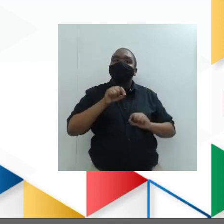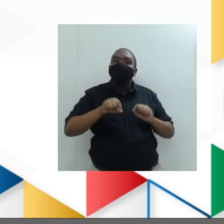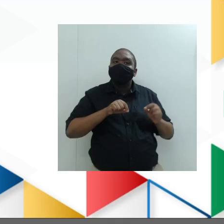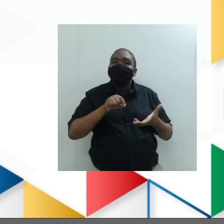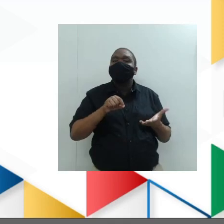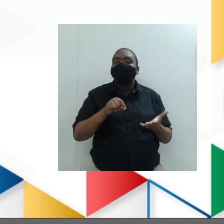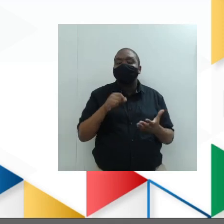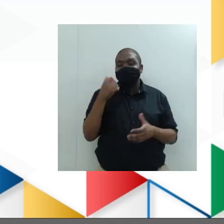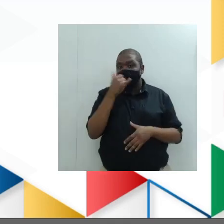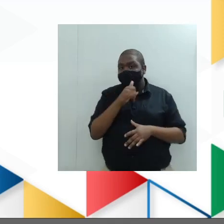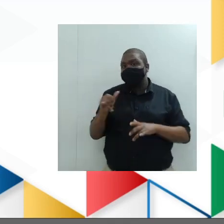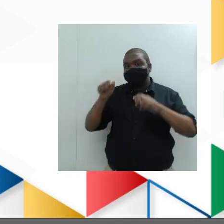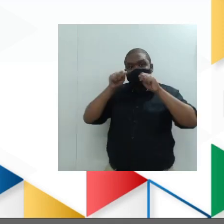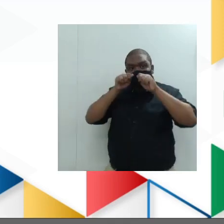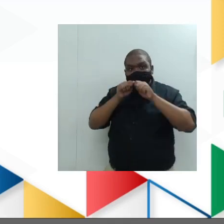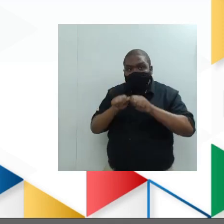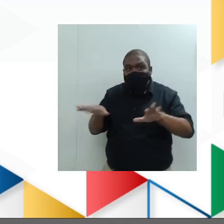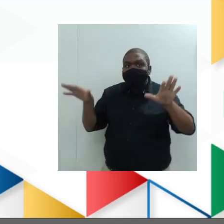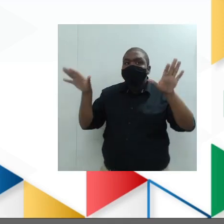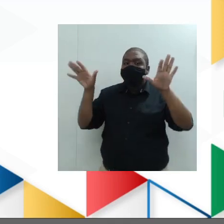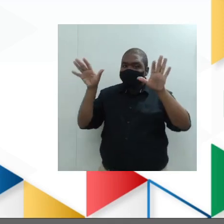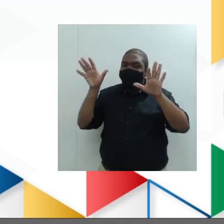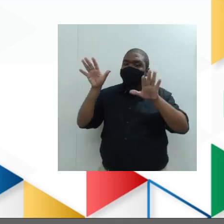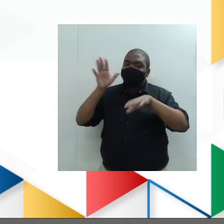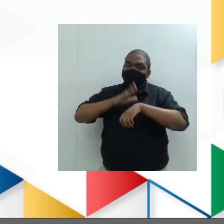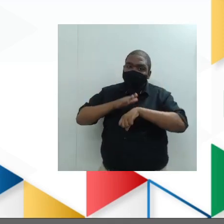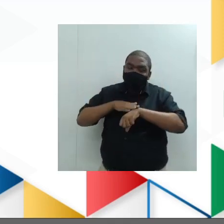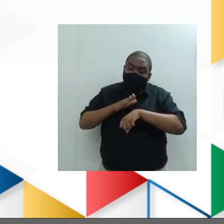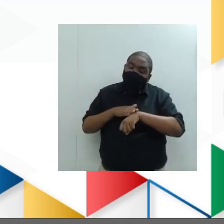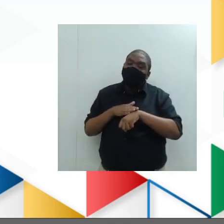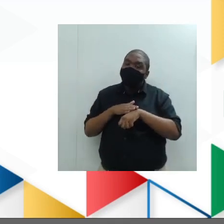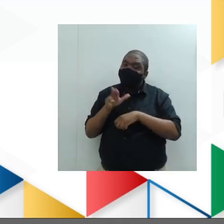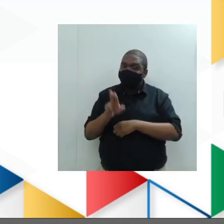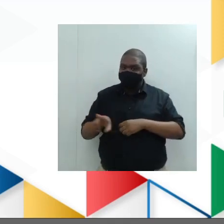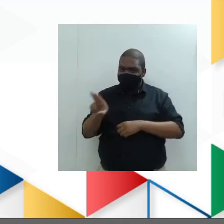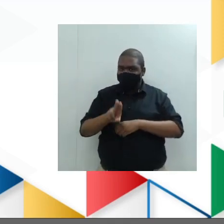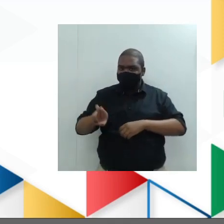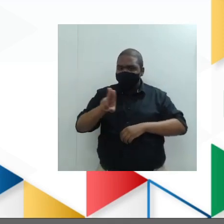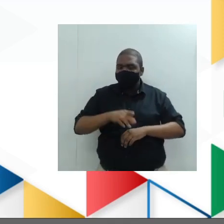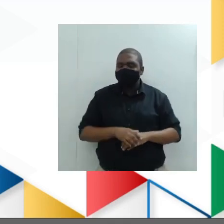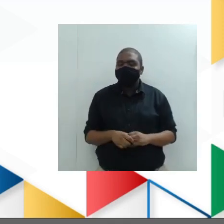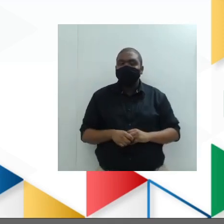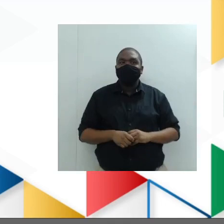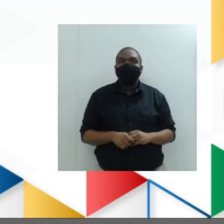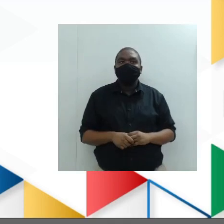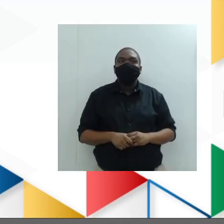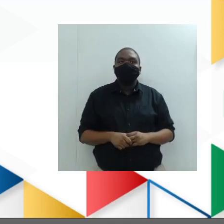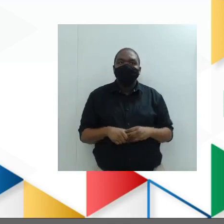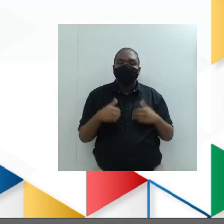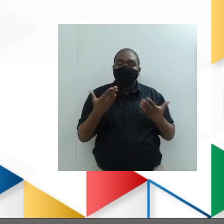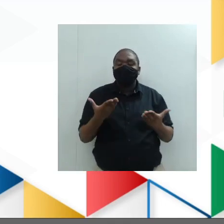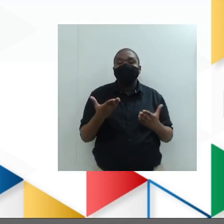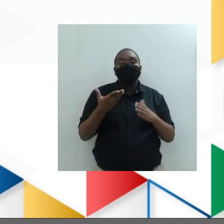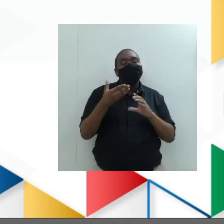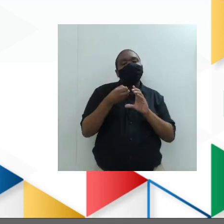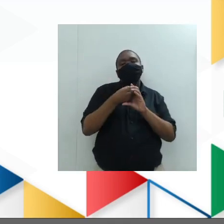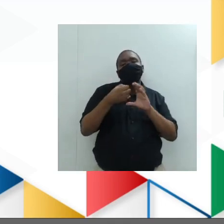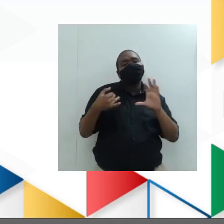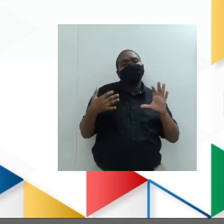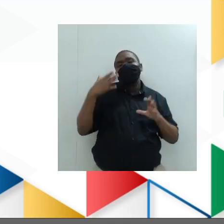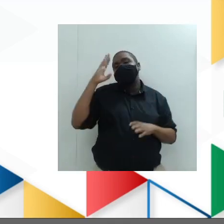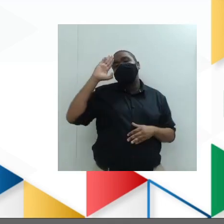parte da energia elétrica ali durante o seu funcionamento. Bom, a principal característica